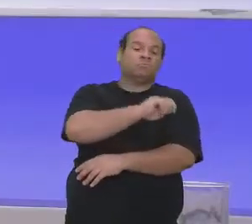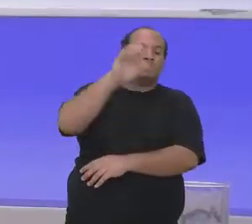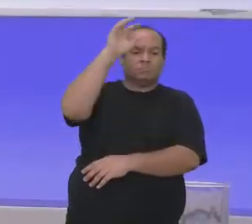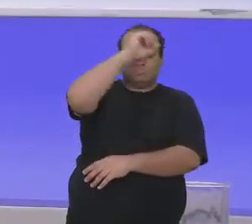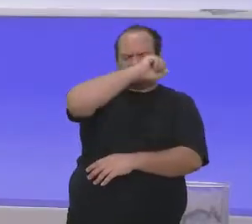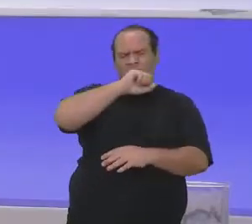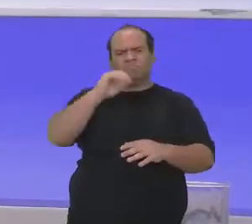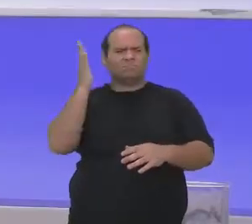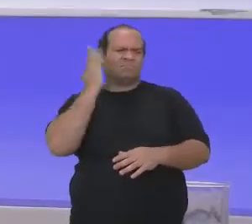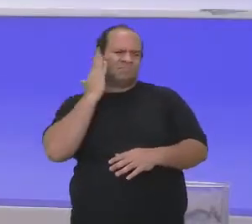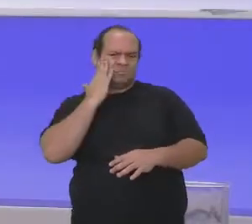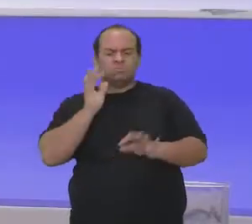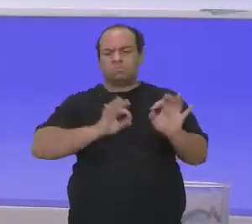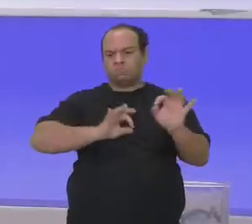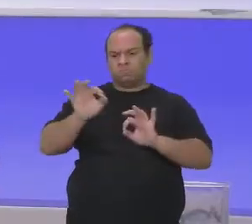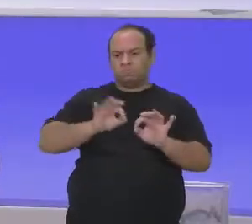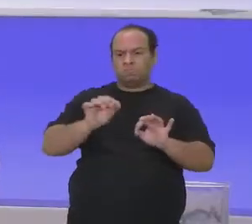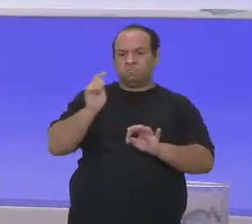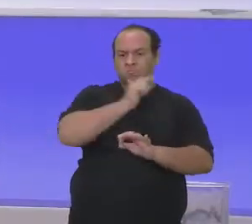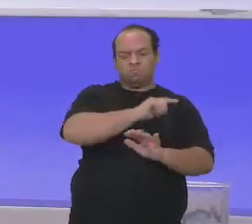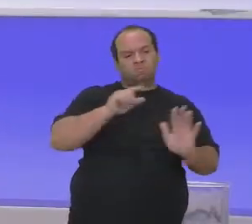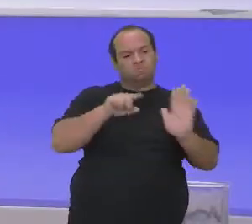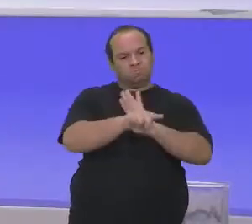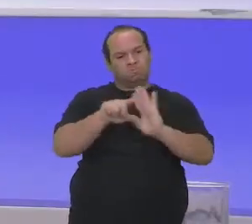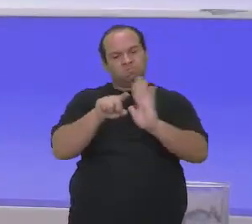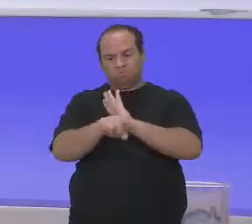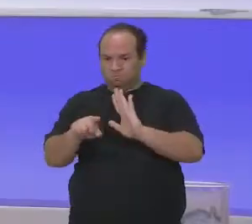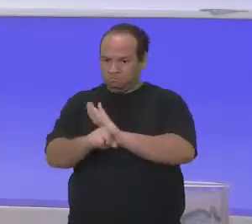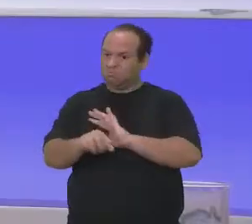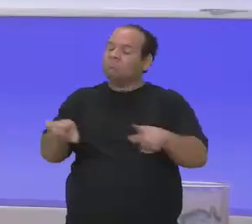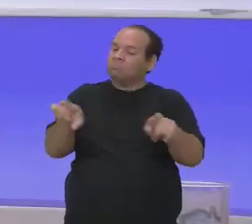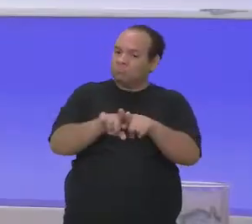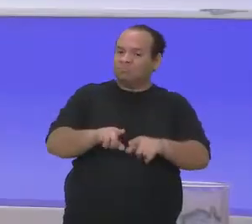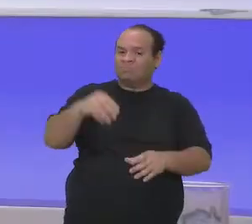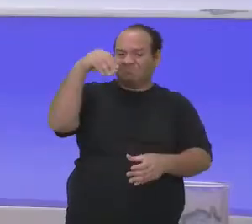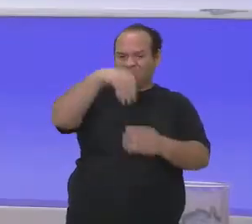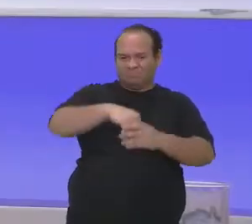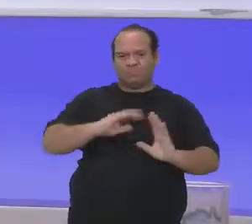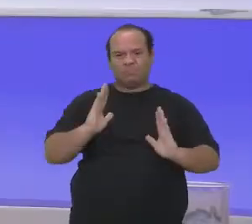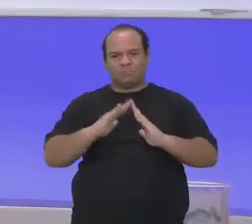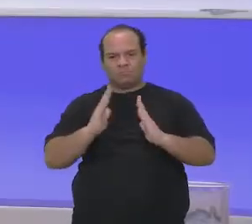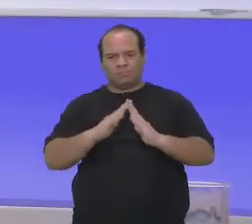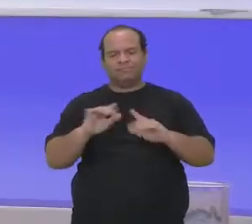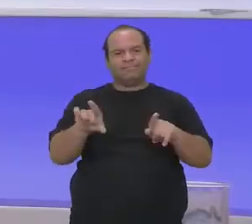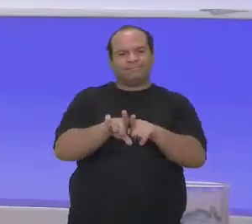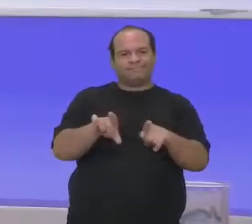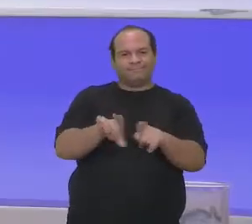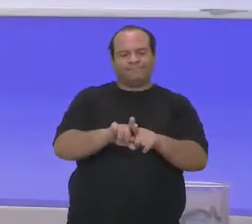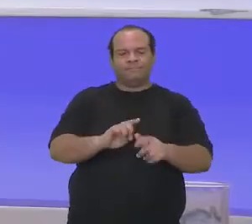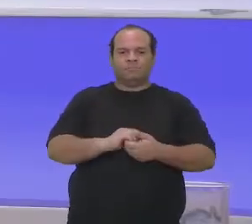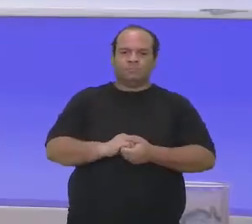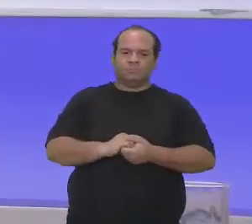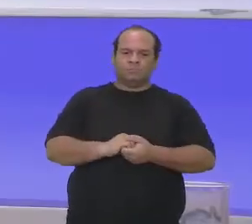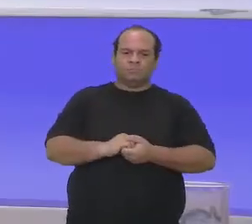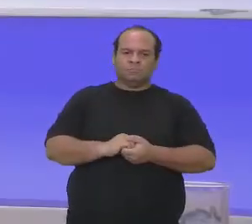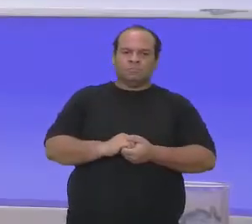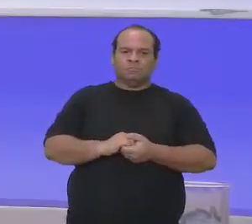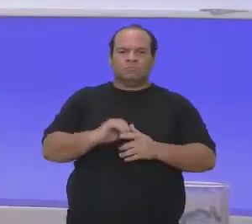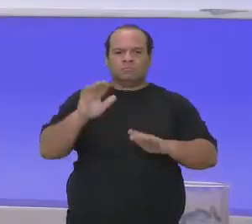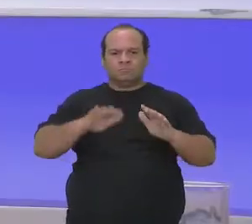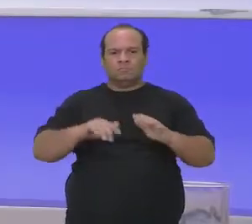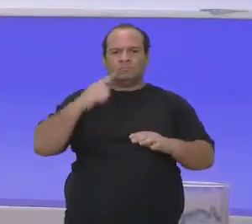aquisição de produtos, para poderem questionar o consumo dentro de casa. Poxa, se às vezes você olha